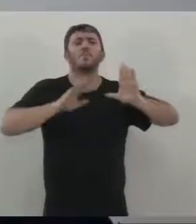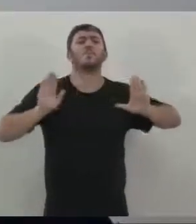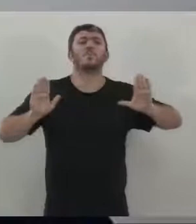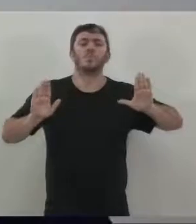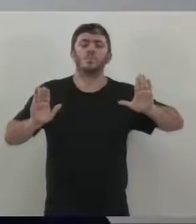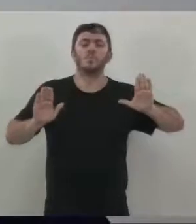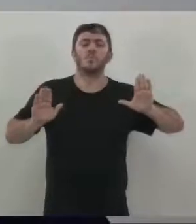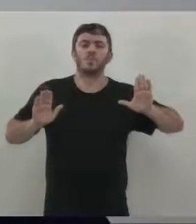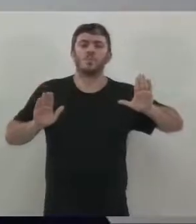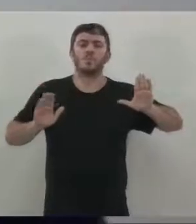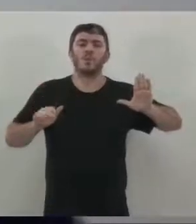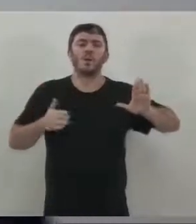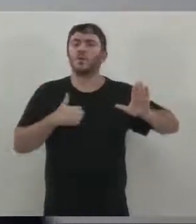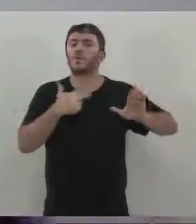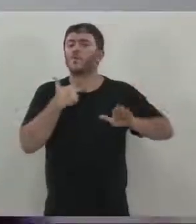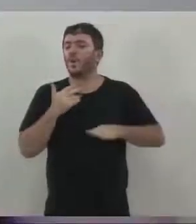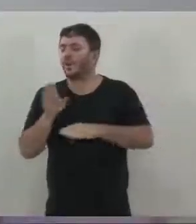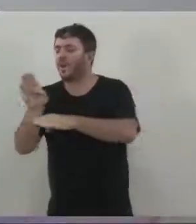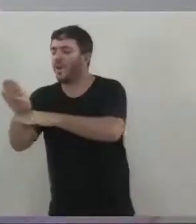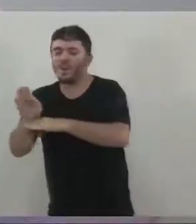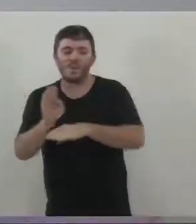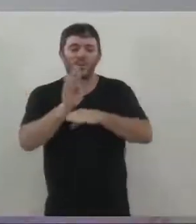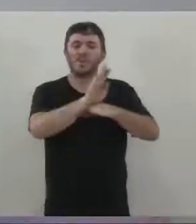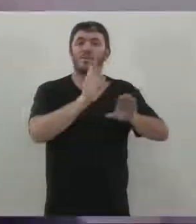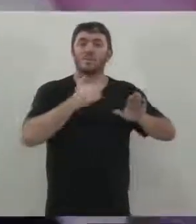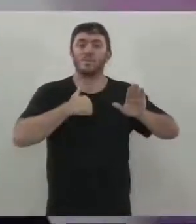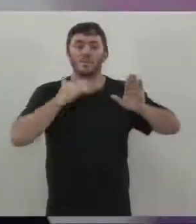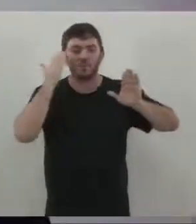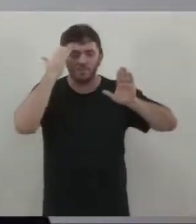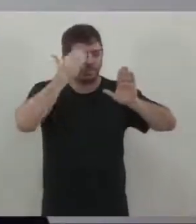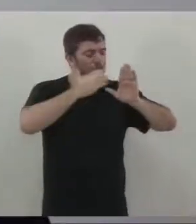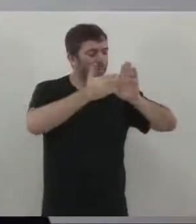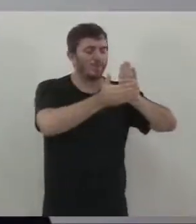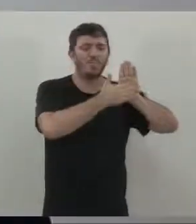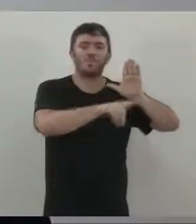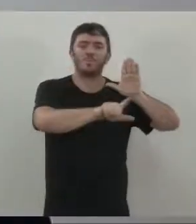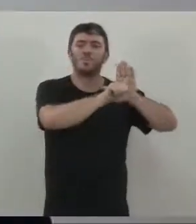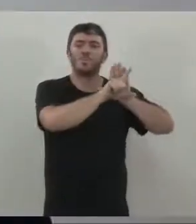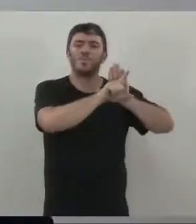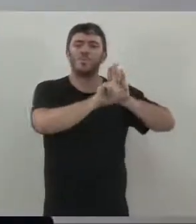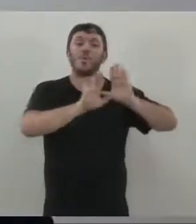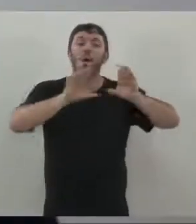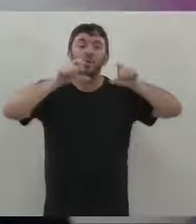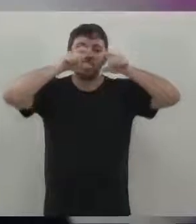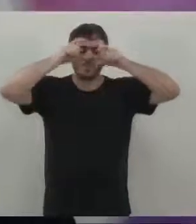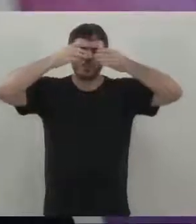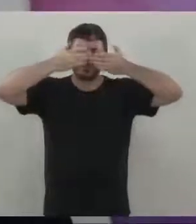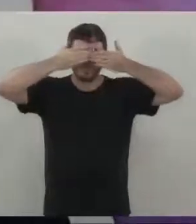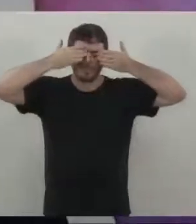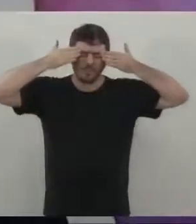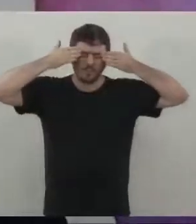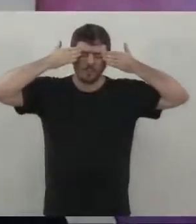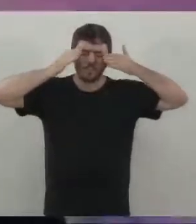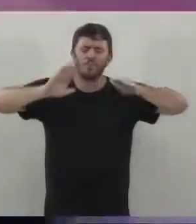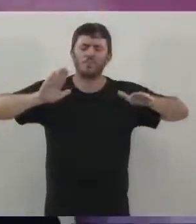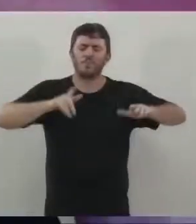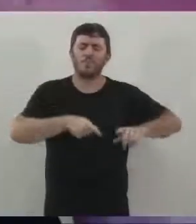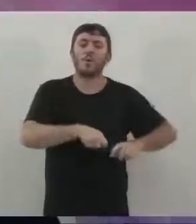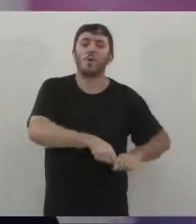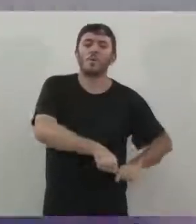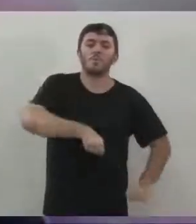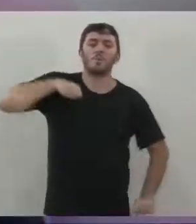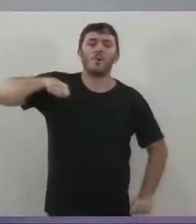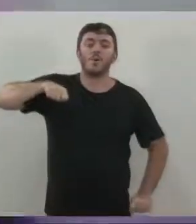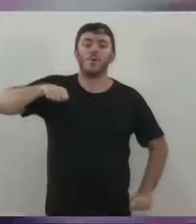sabendo de fato, tendo olhos vendados, espada em riste